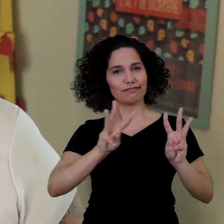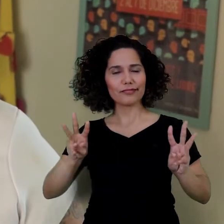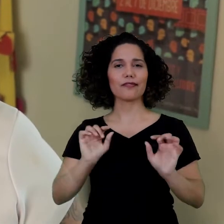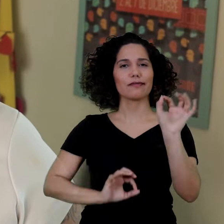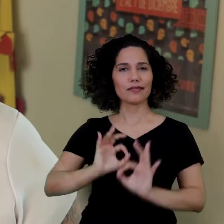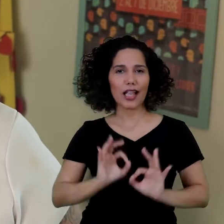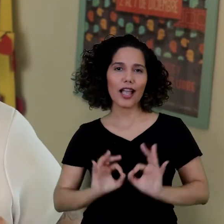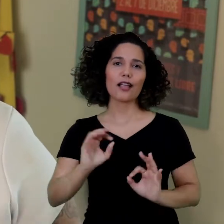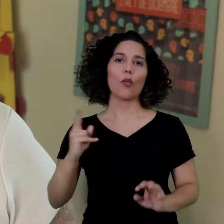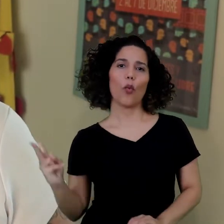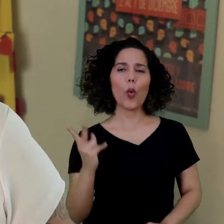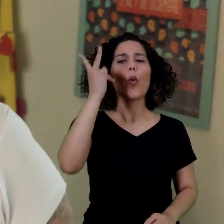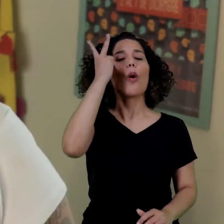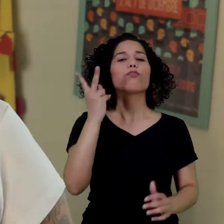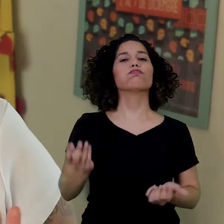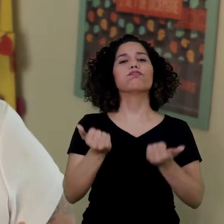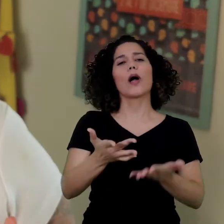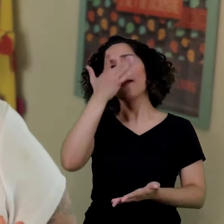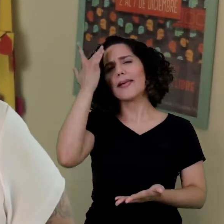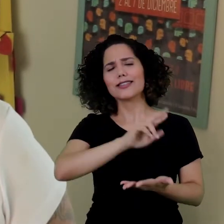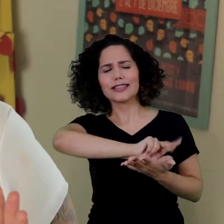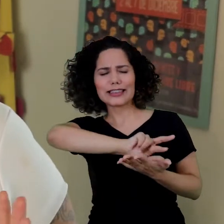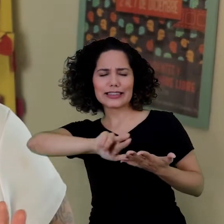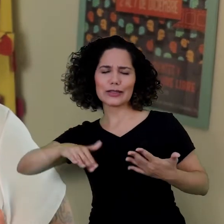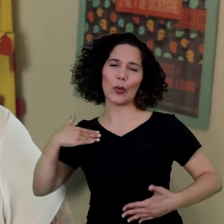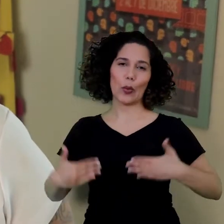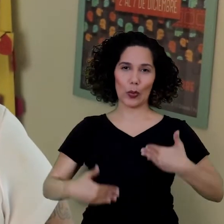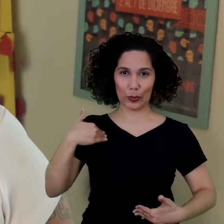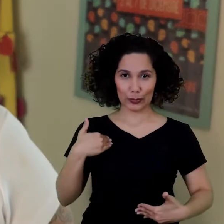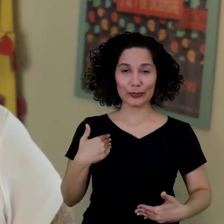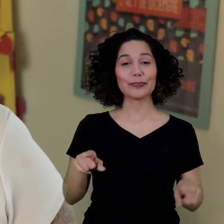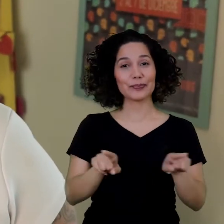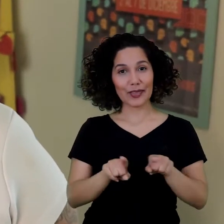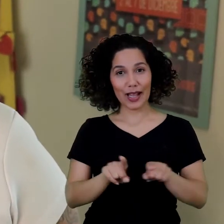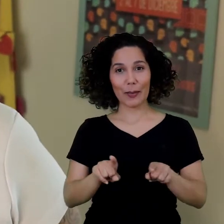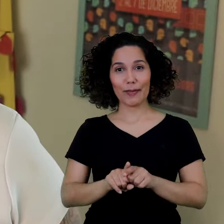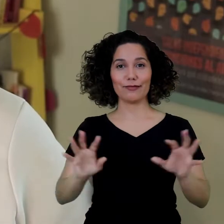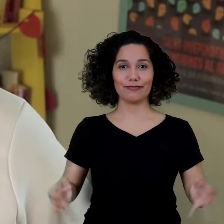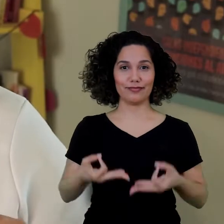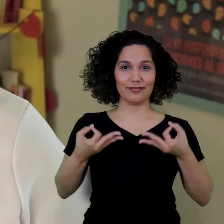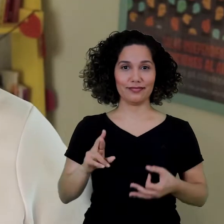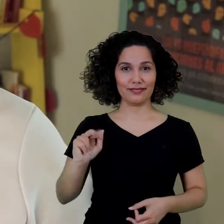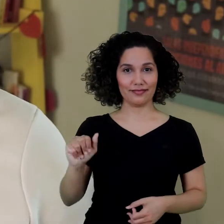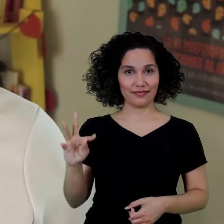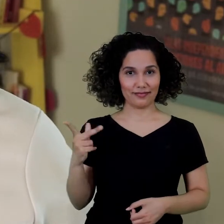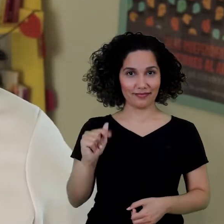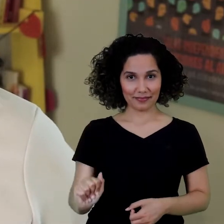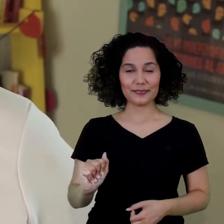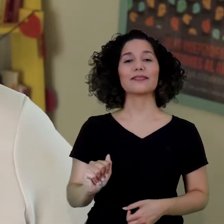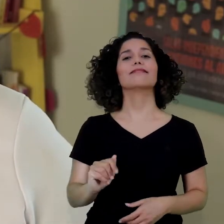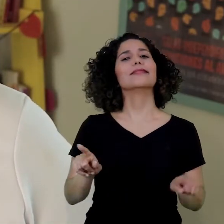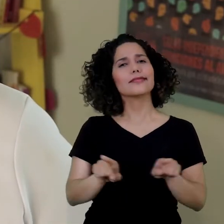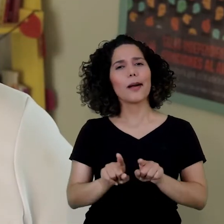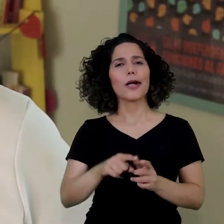desenvolve ações de valorização à diversidade dos corpos através da Hatha Yoga, além de